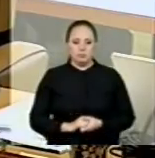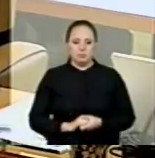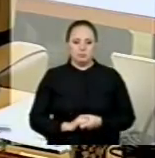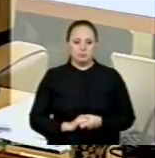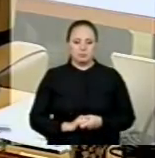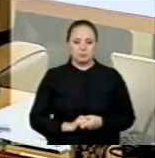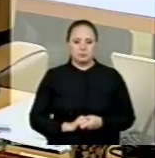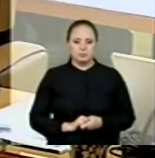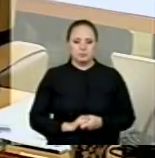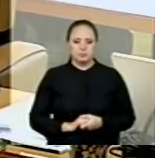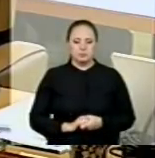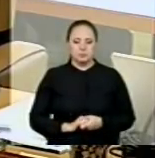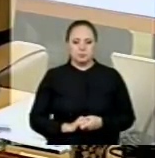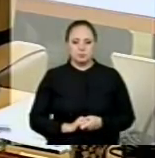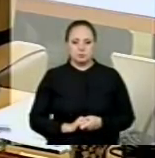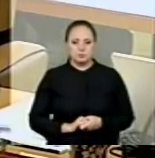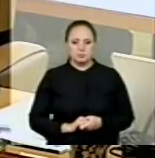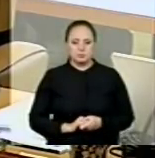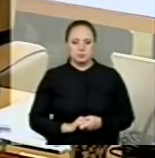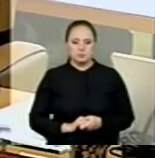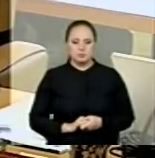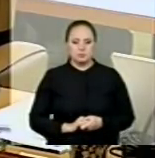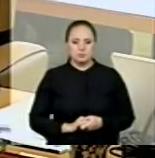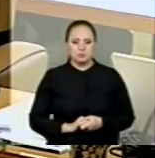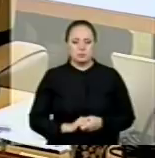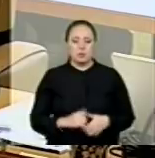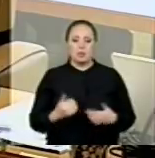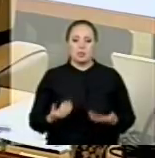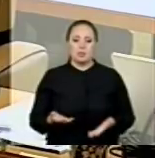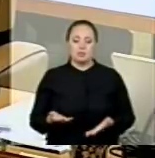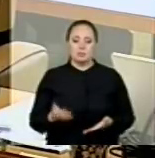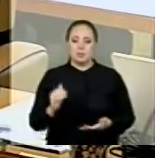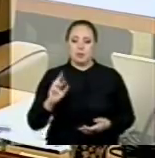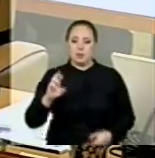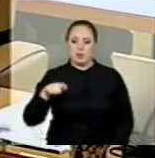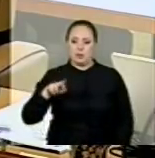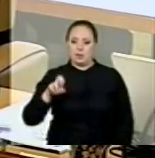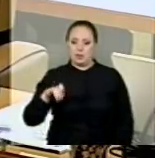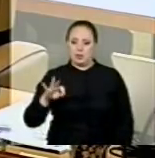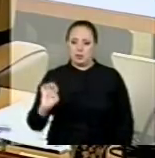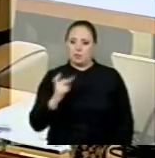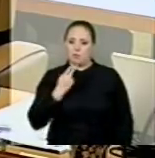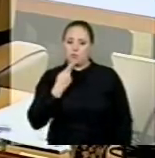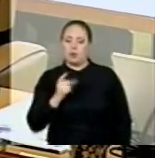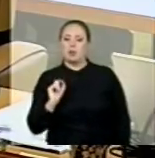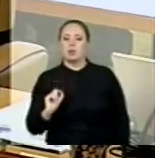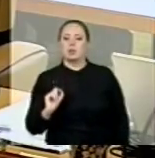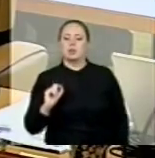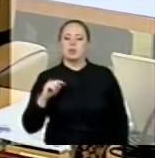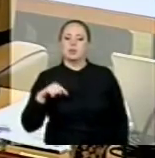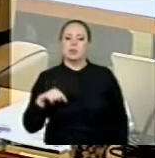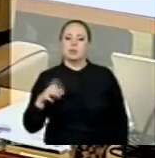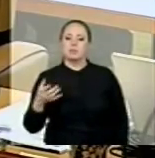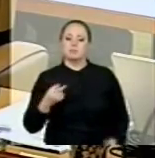tribuna. Dentre eles, a requerente suscita, invoca precedente desse Supremo